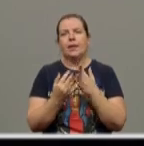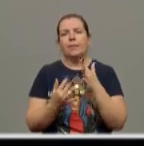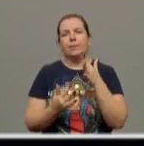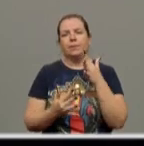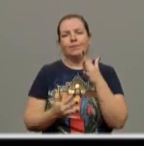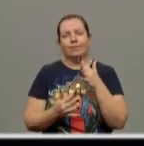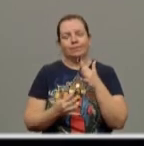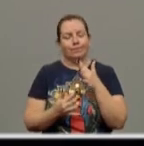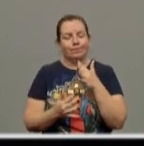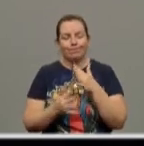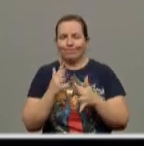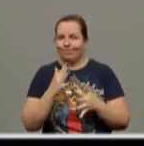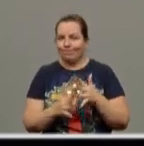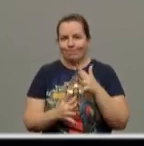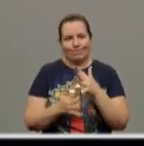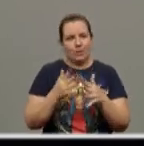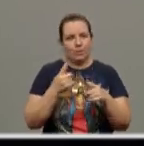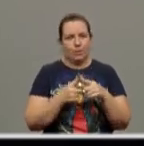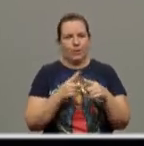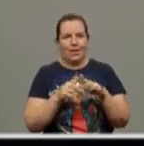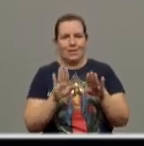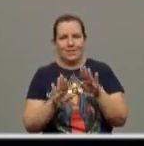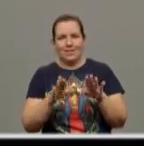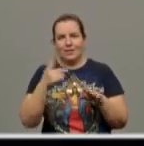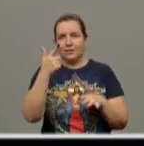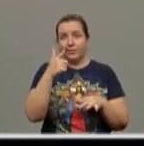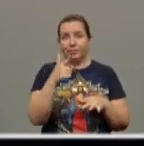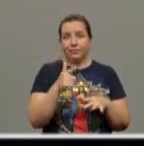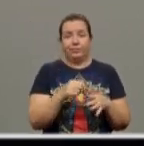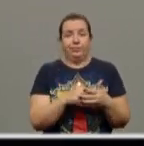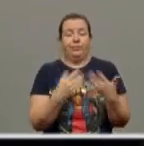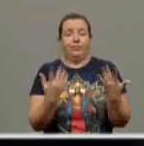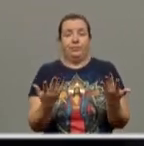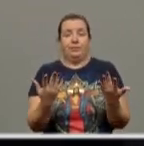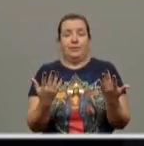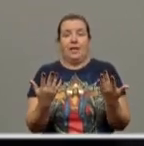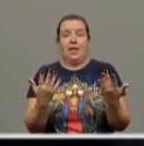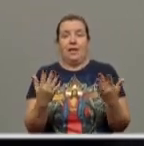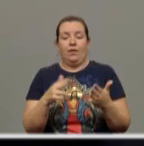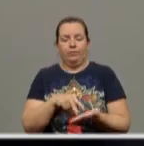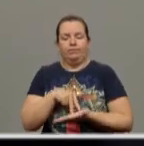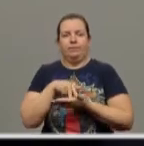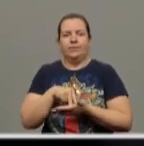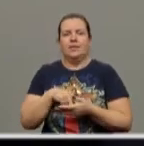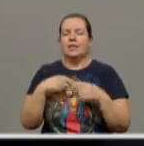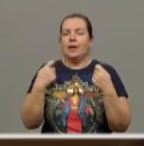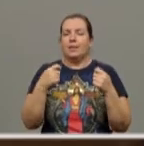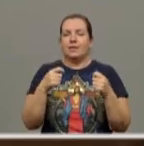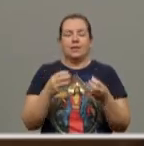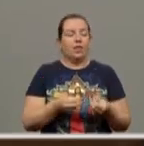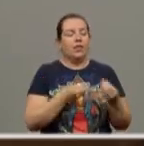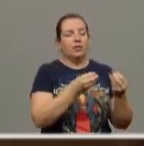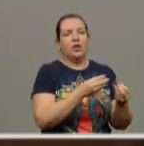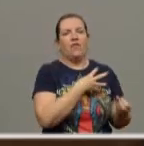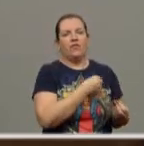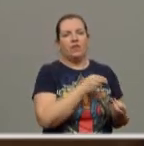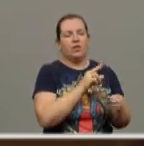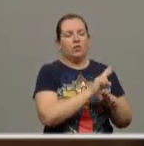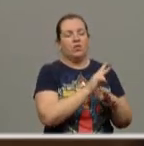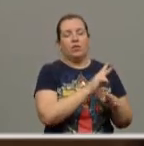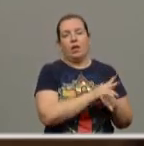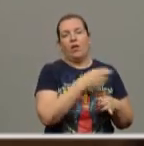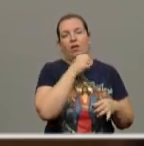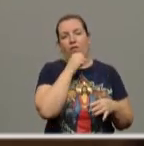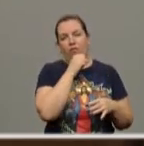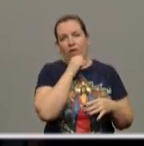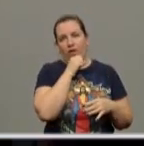é porque aí tem que ser criado com avô, com avó. Muitas vezes aquele pai, aqueles dois namoradinhos, ainda que estão muito